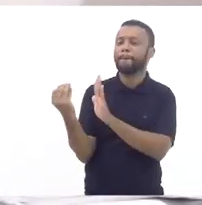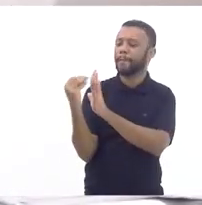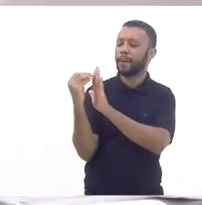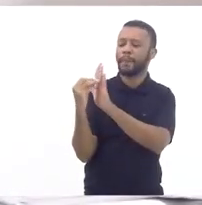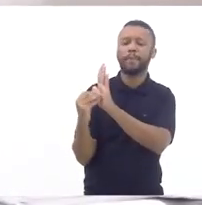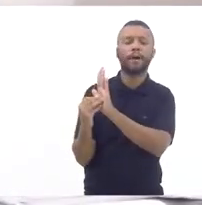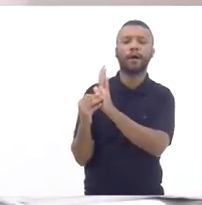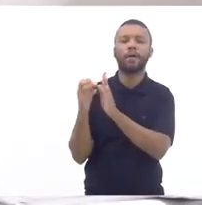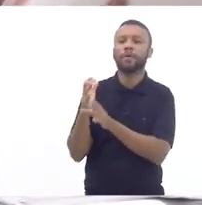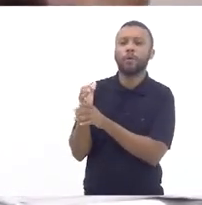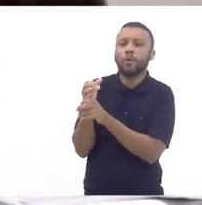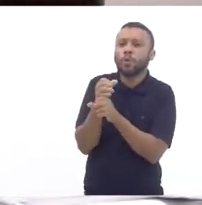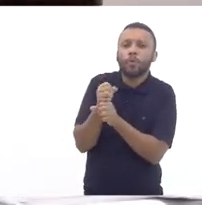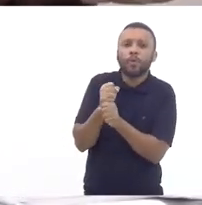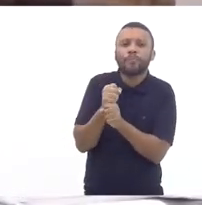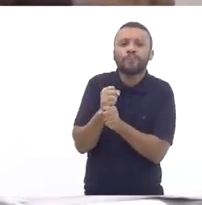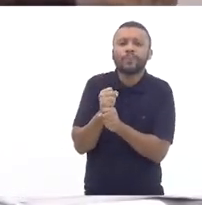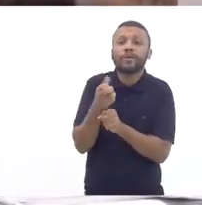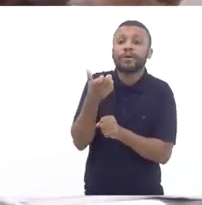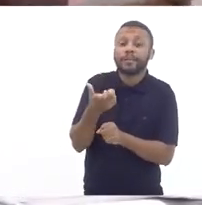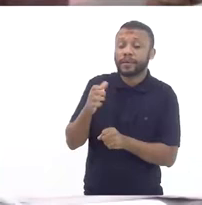Luiz Paulo explicasse aqui o erro que foi feito